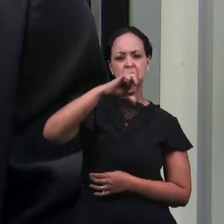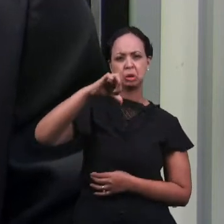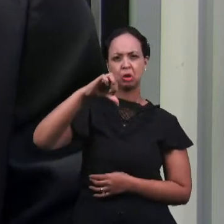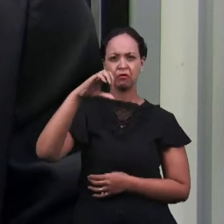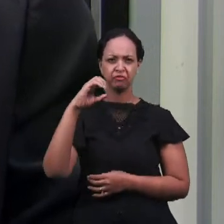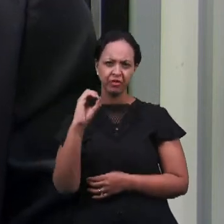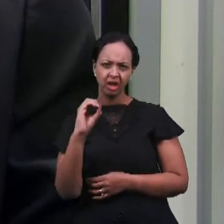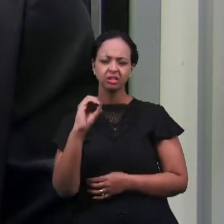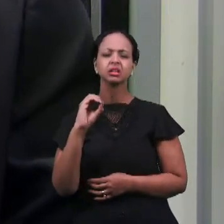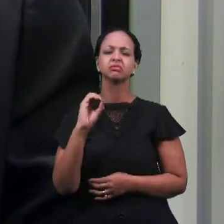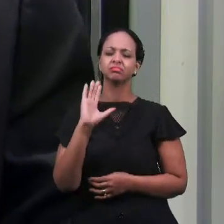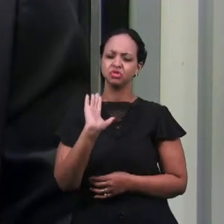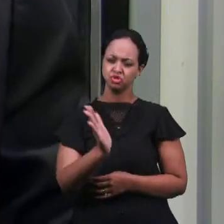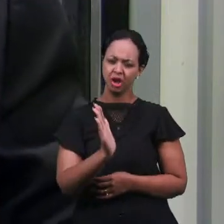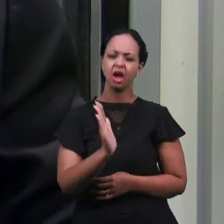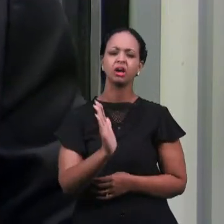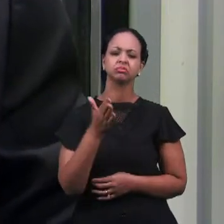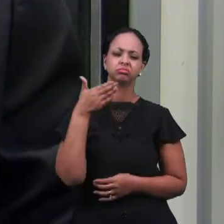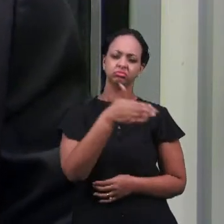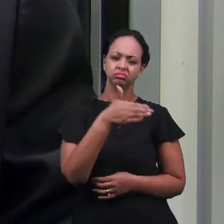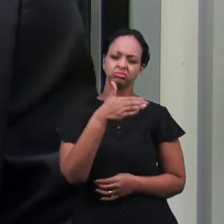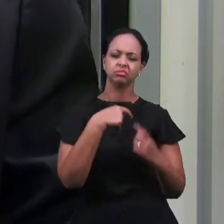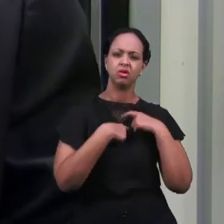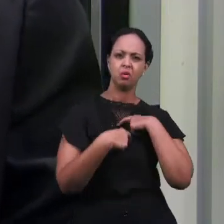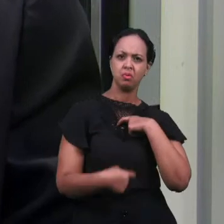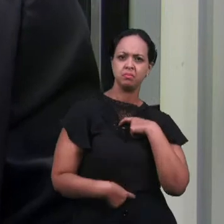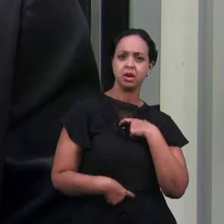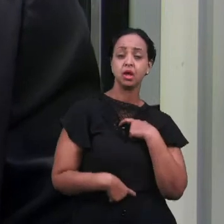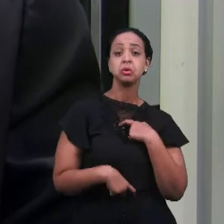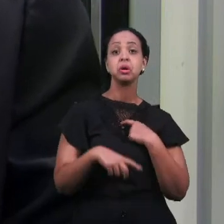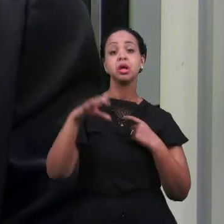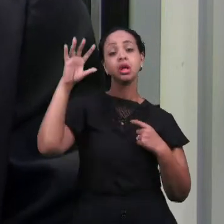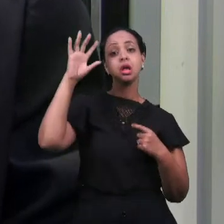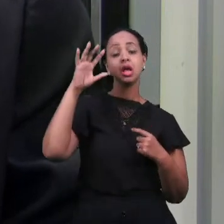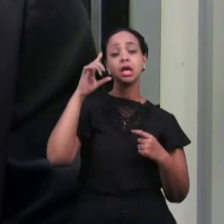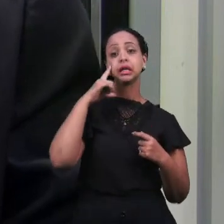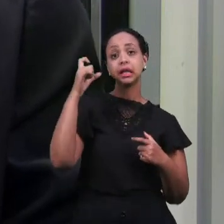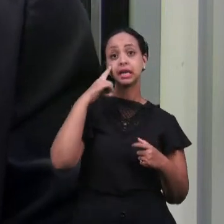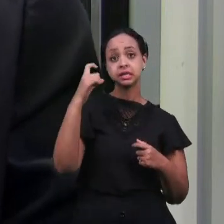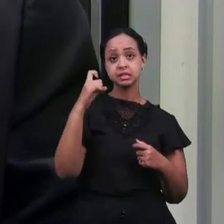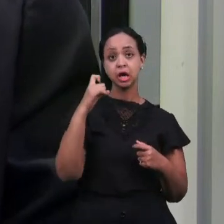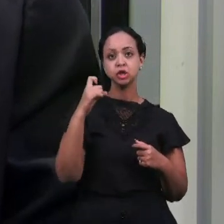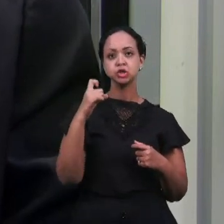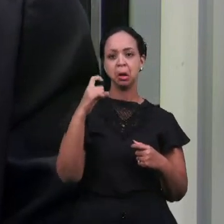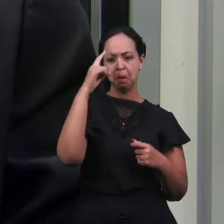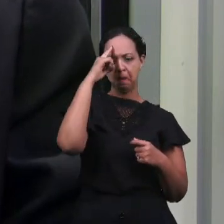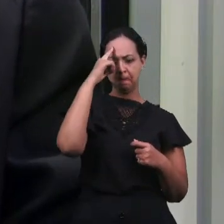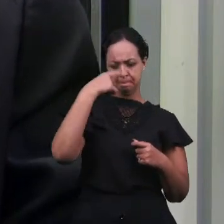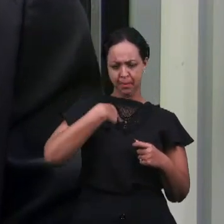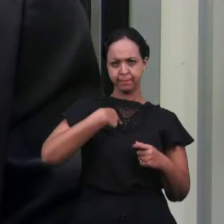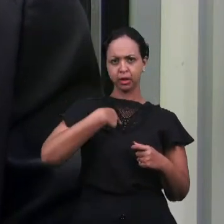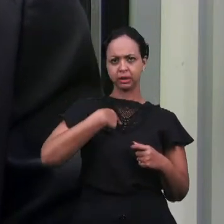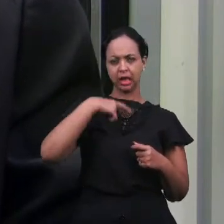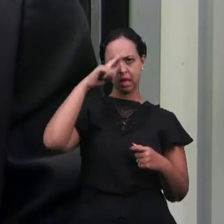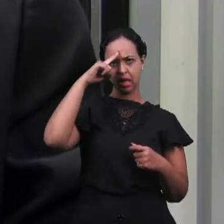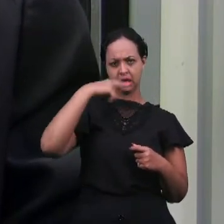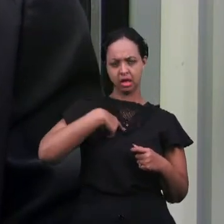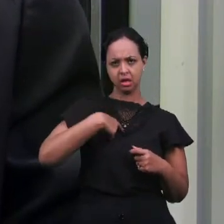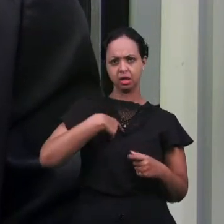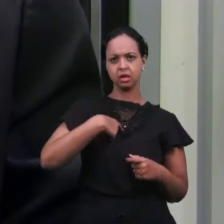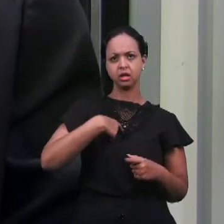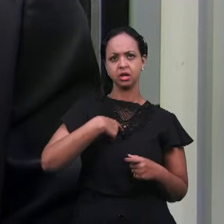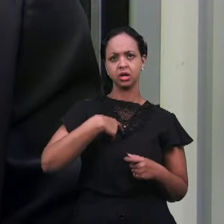comecei a ser usado. E fui mandado, interessante, Jorge, fui enviado para um trabalho, era um trabalho